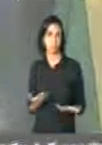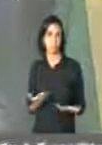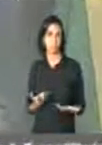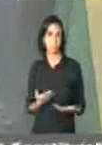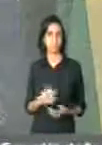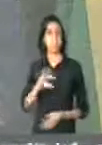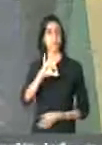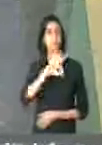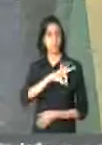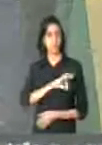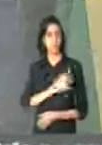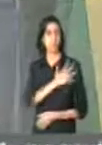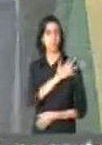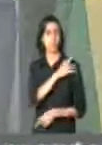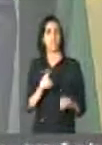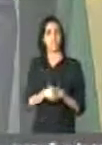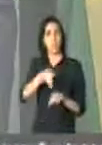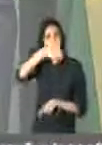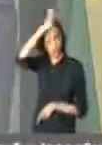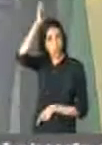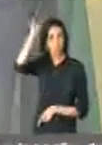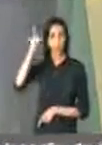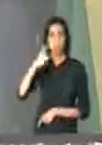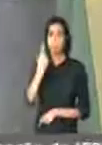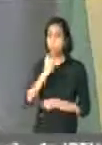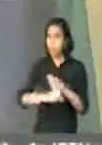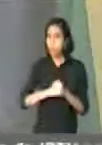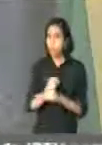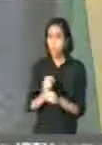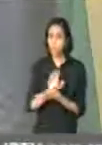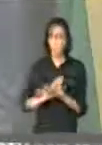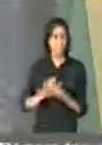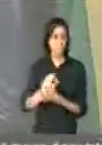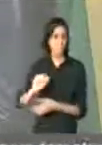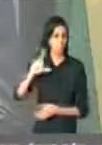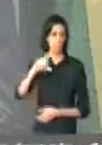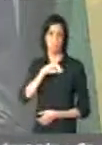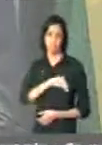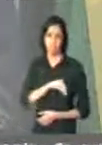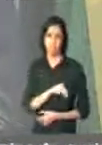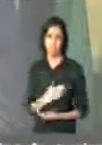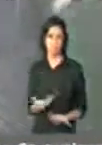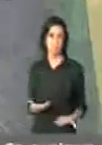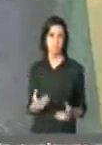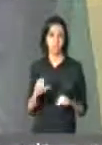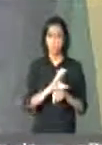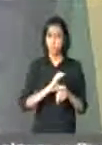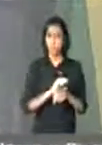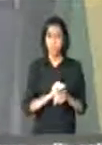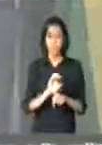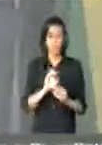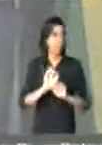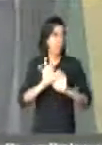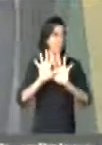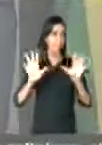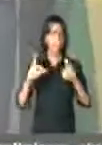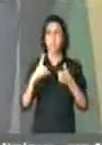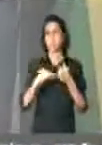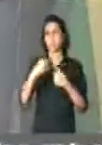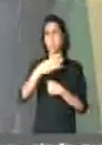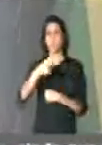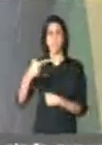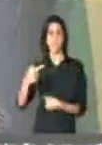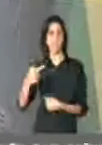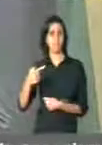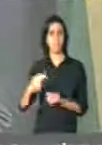Bombeiros do Estado do Piauí estão há um ano sem reajustes e a Constituição é clara em seu artigo 37, em seu inciso 10, da